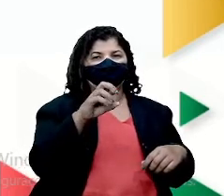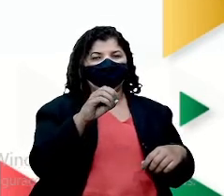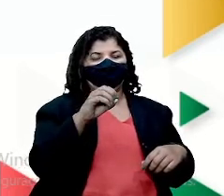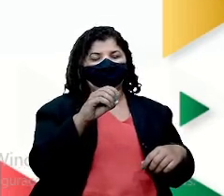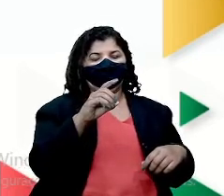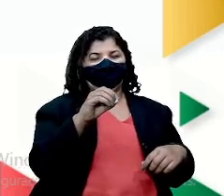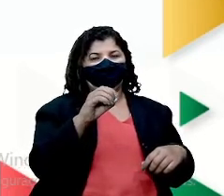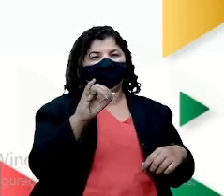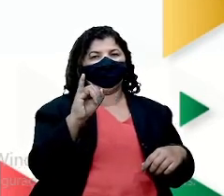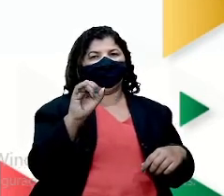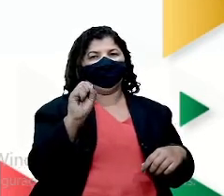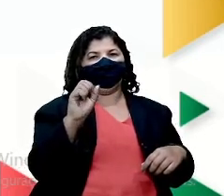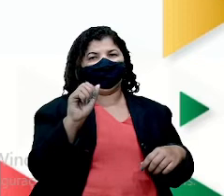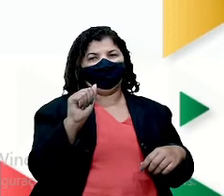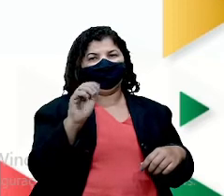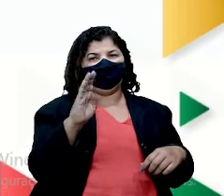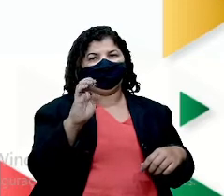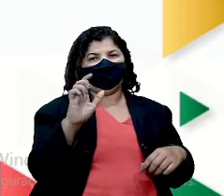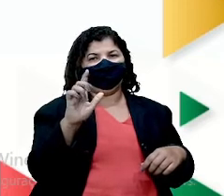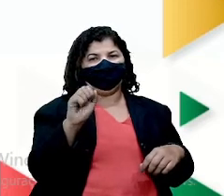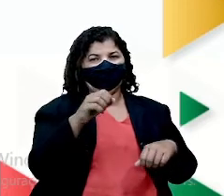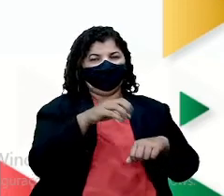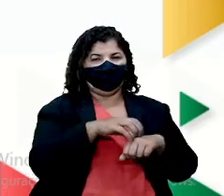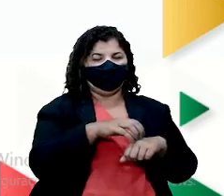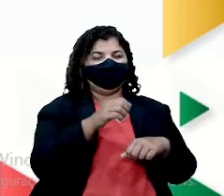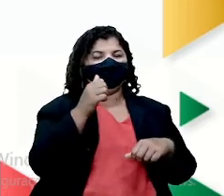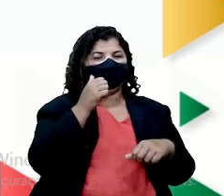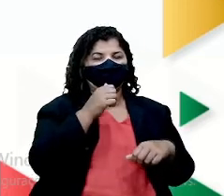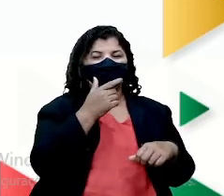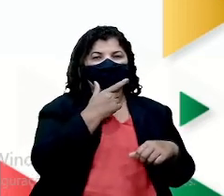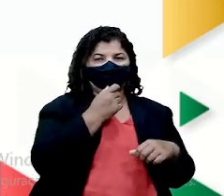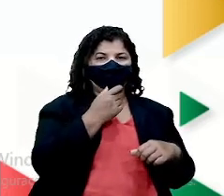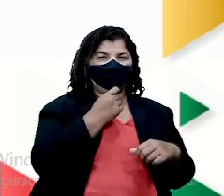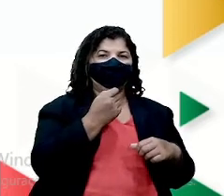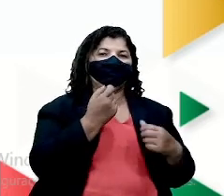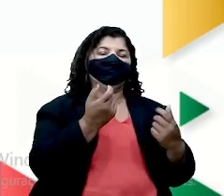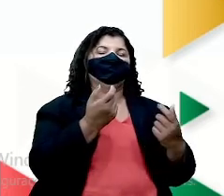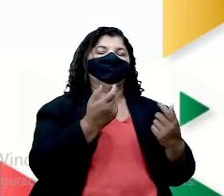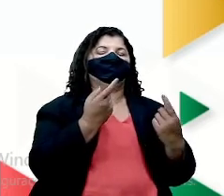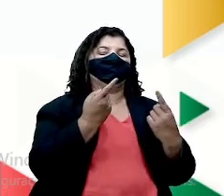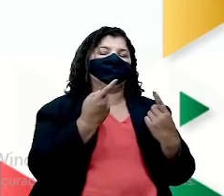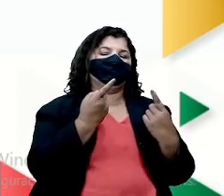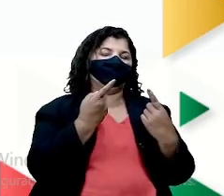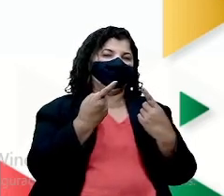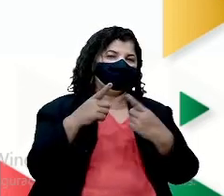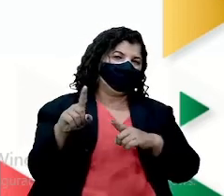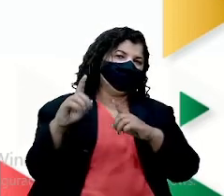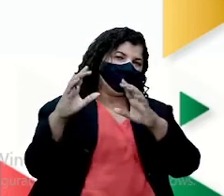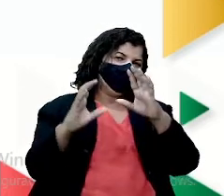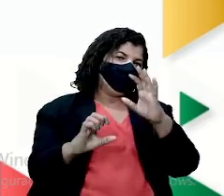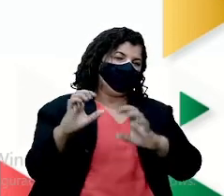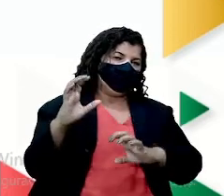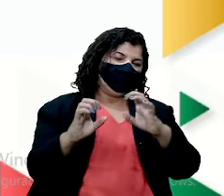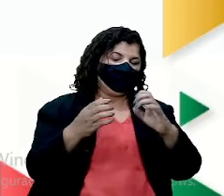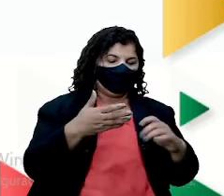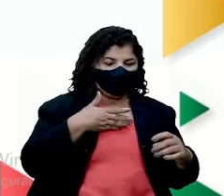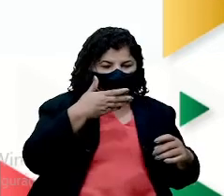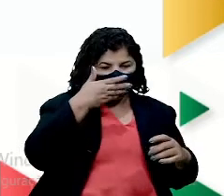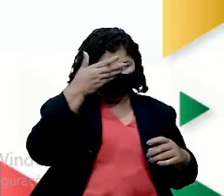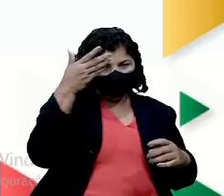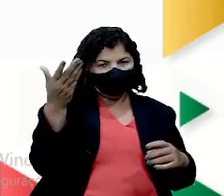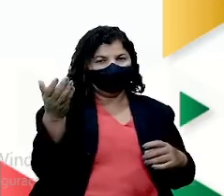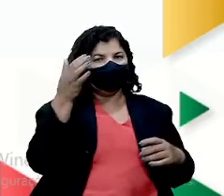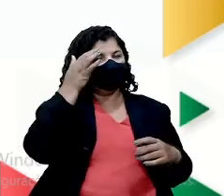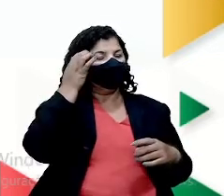terras e seus esforços para combater os árabes. Né? E aí eu trago uma referência para vocês do